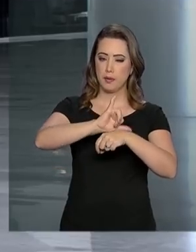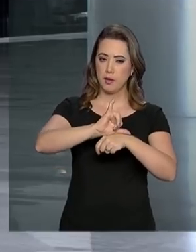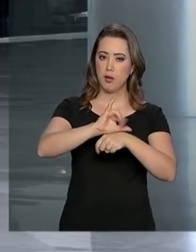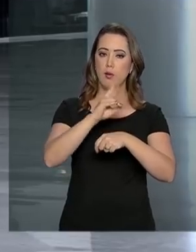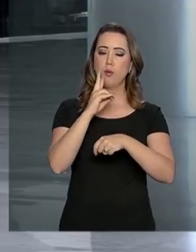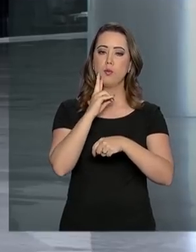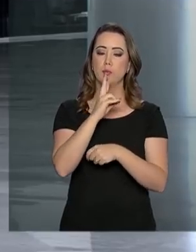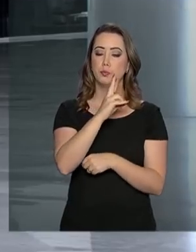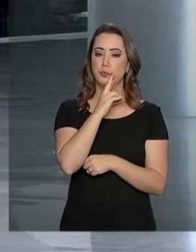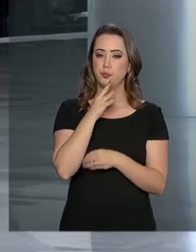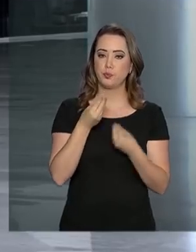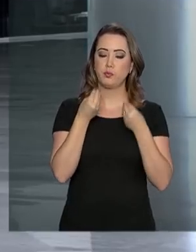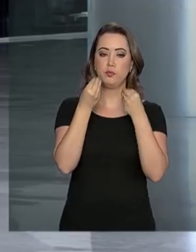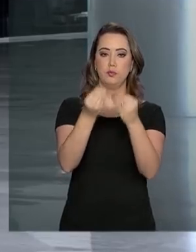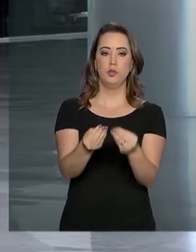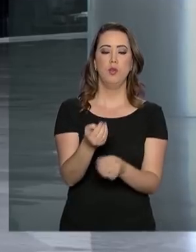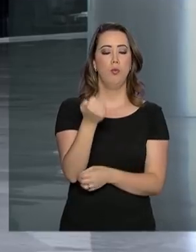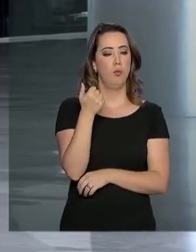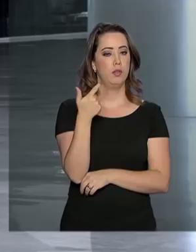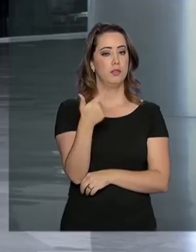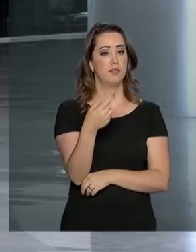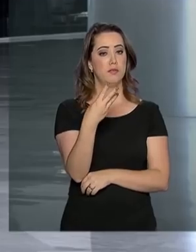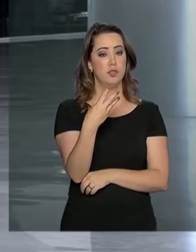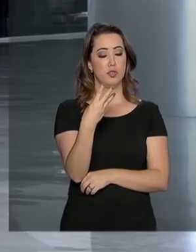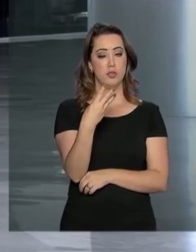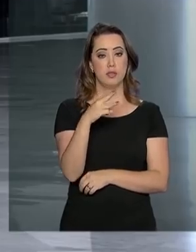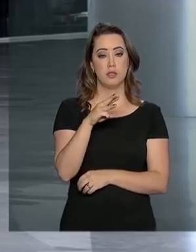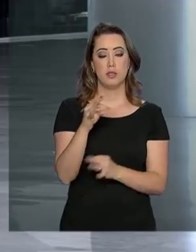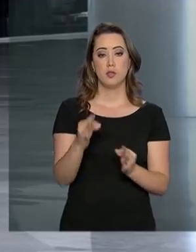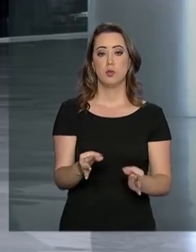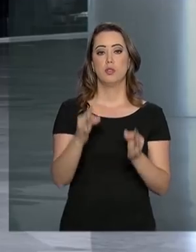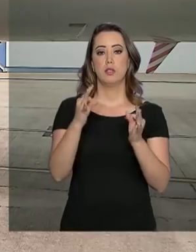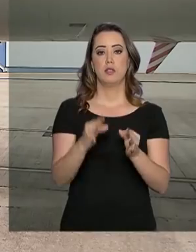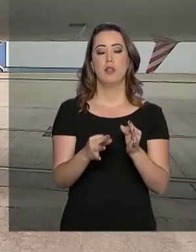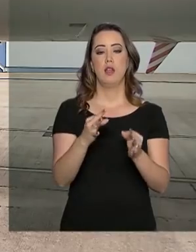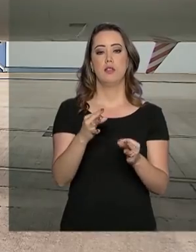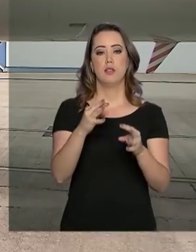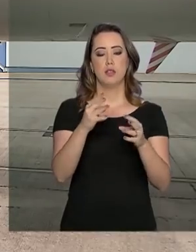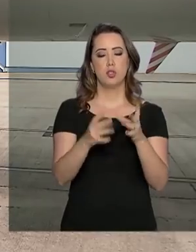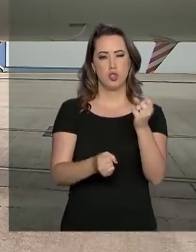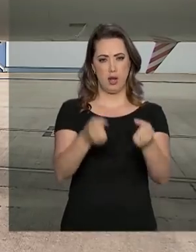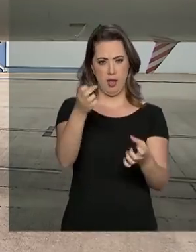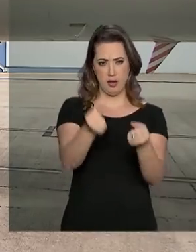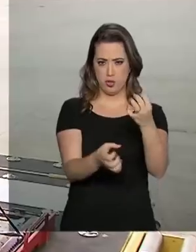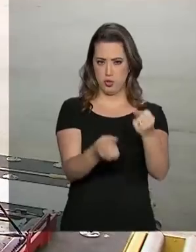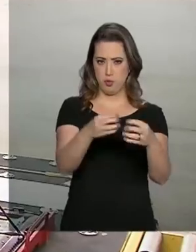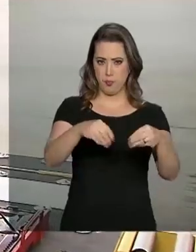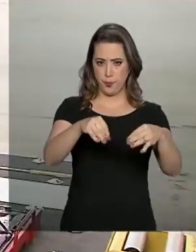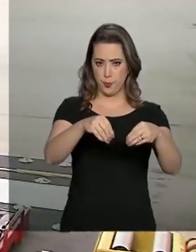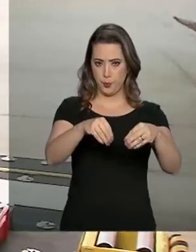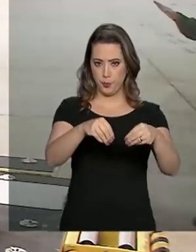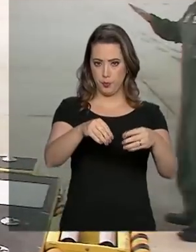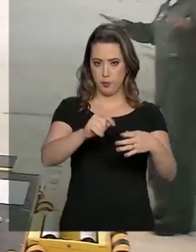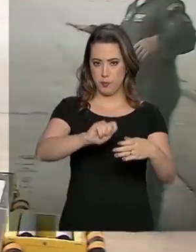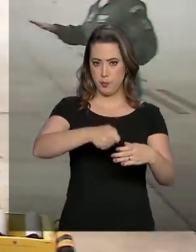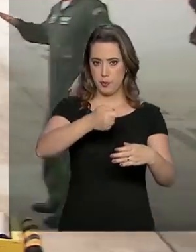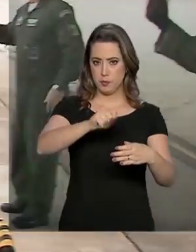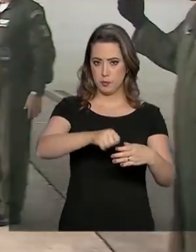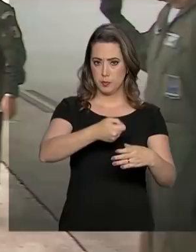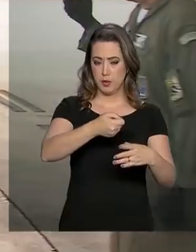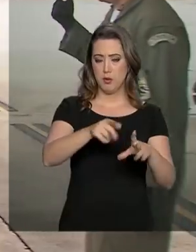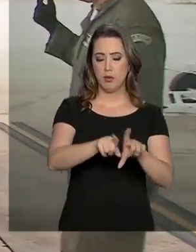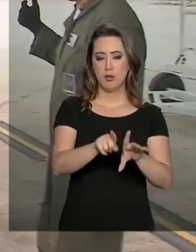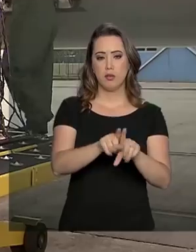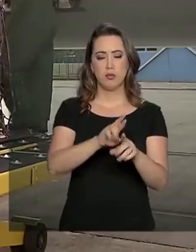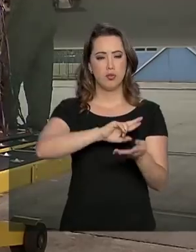foram enviadas quase 23 toneladas de leite em pó e 500 kits de primeiros socorros. De Boa